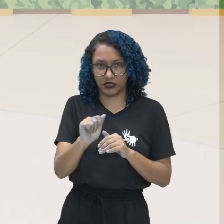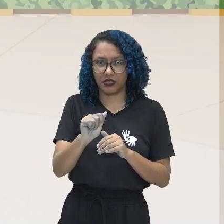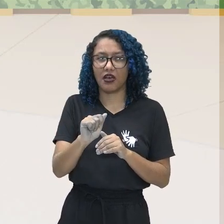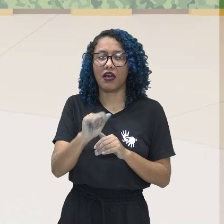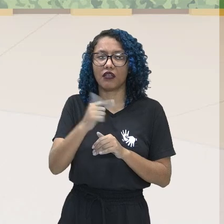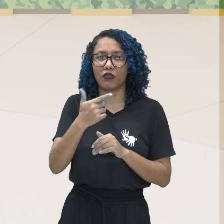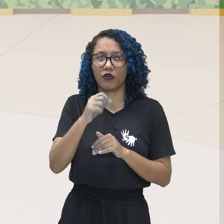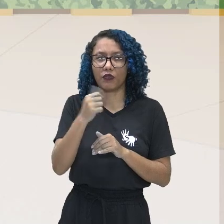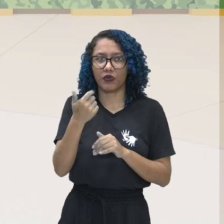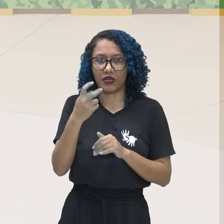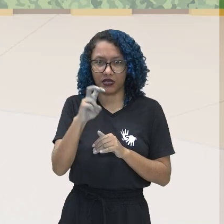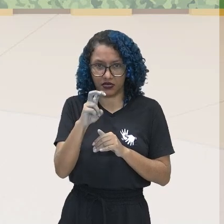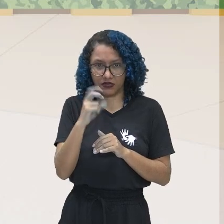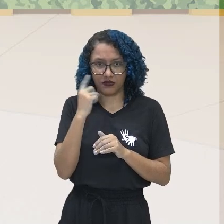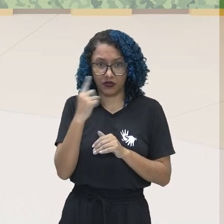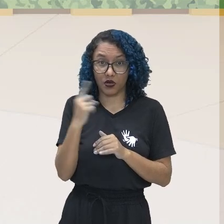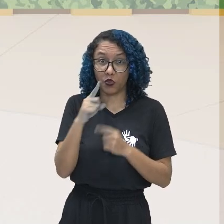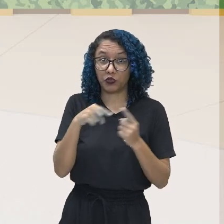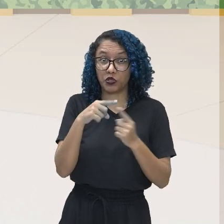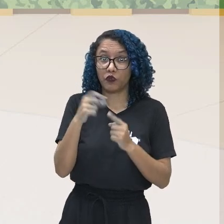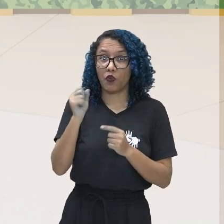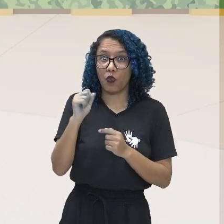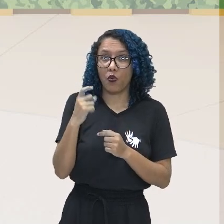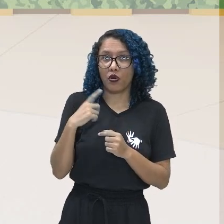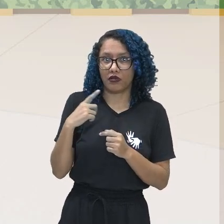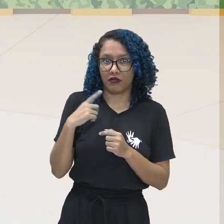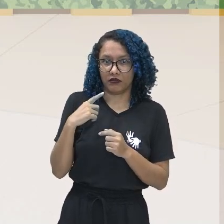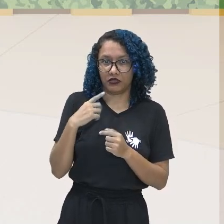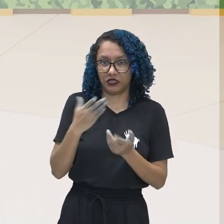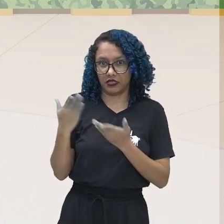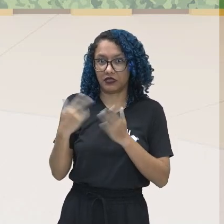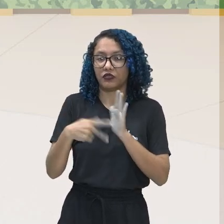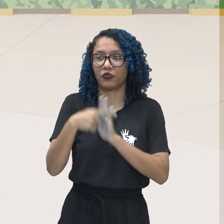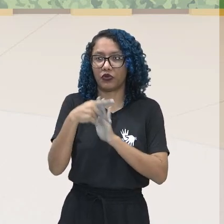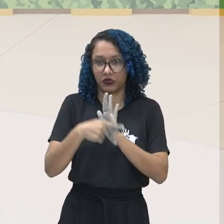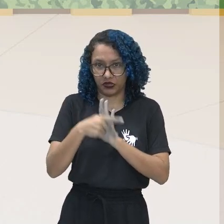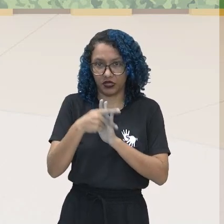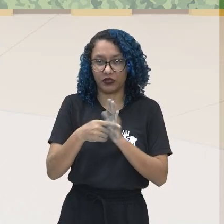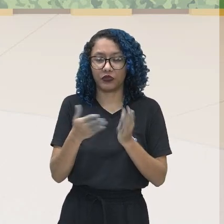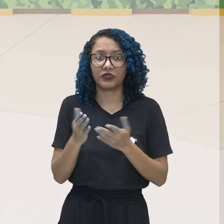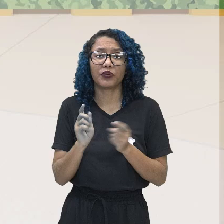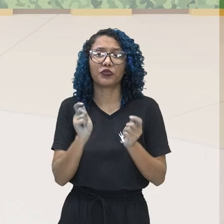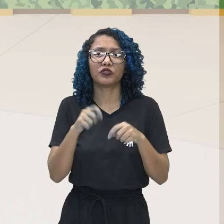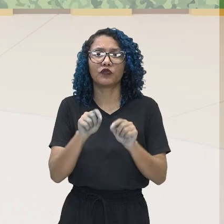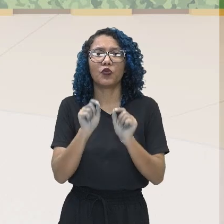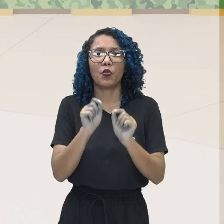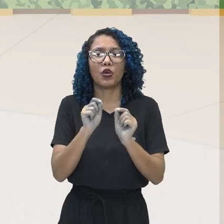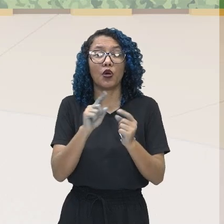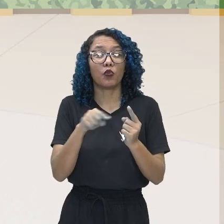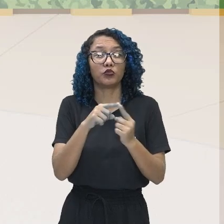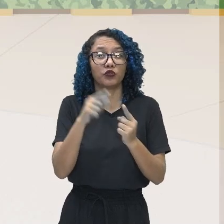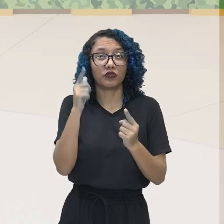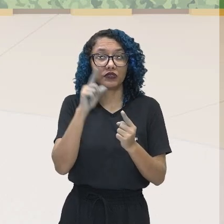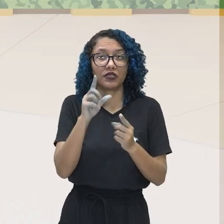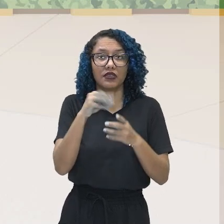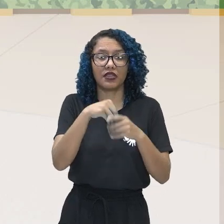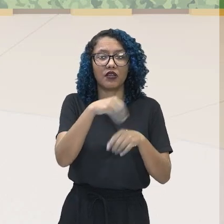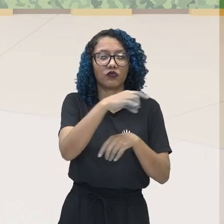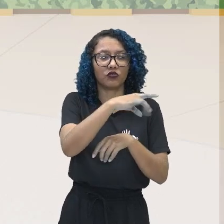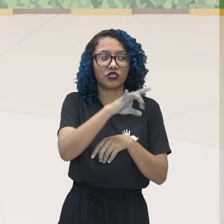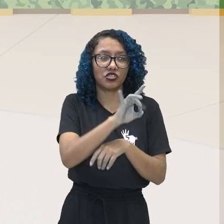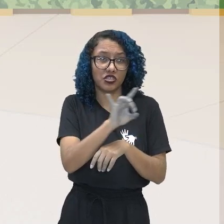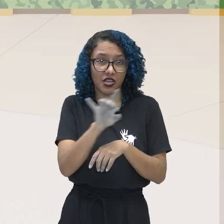8 objetivos aí para que a gente pudesse cumprir as metas em cada um dos países que